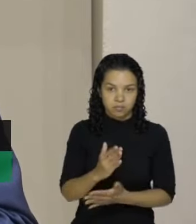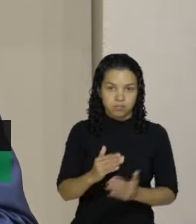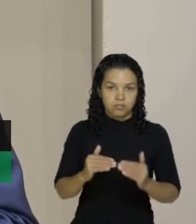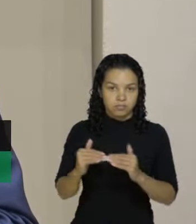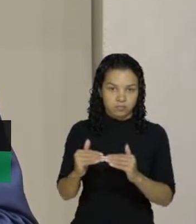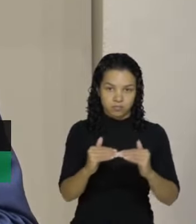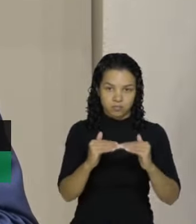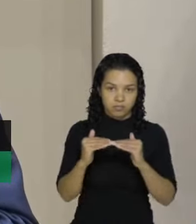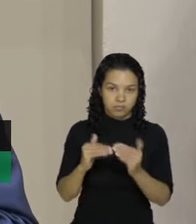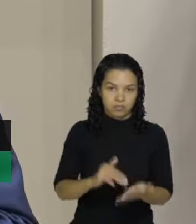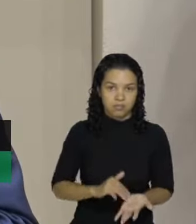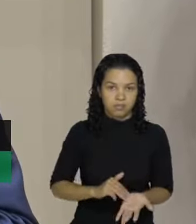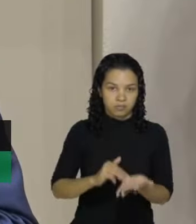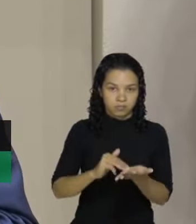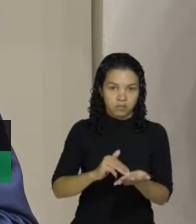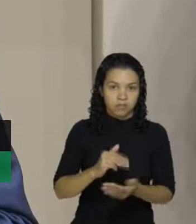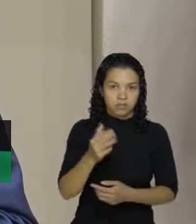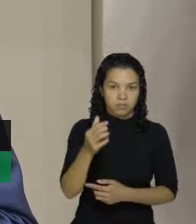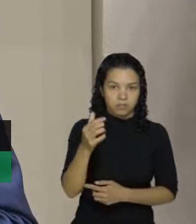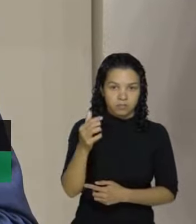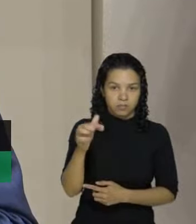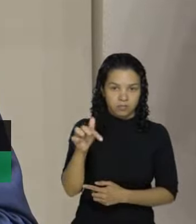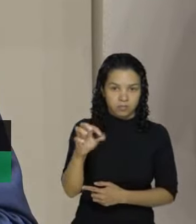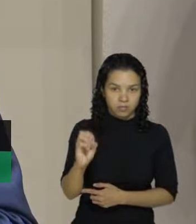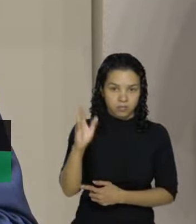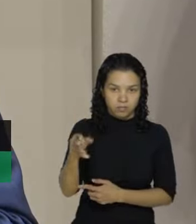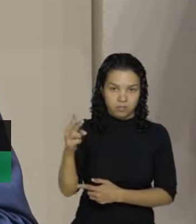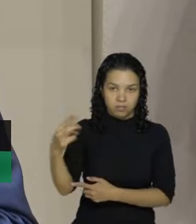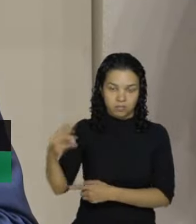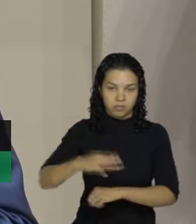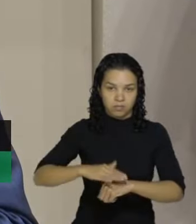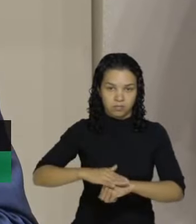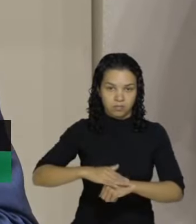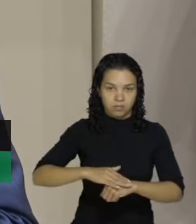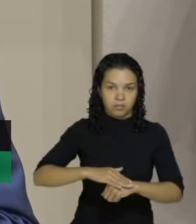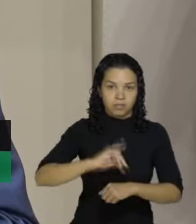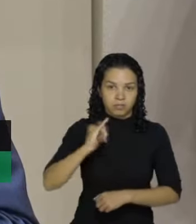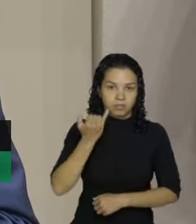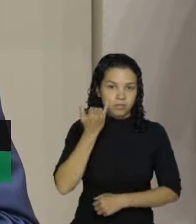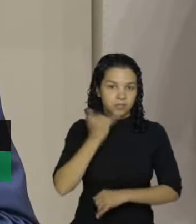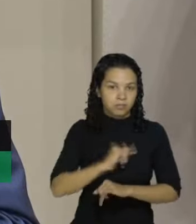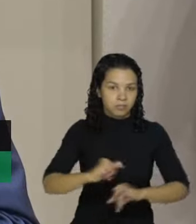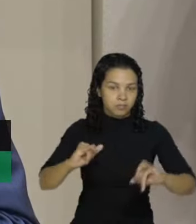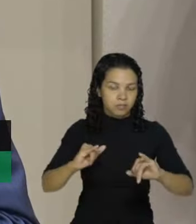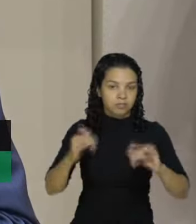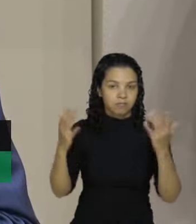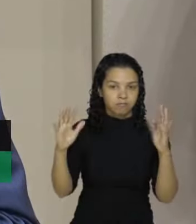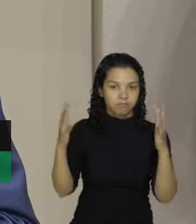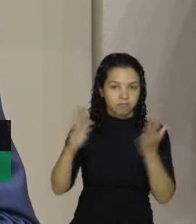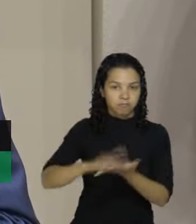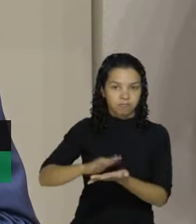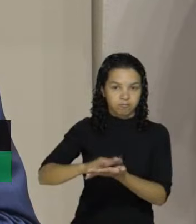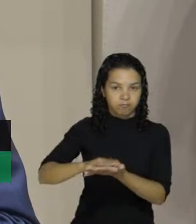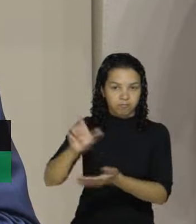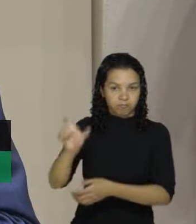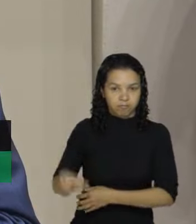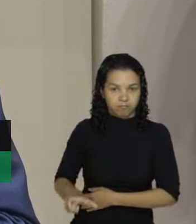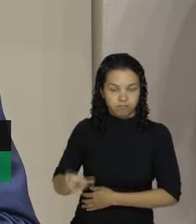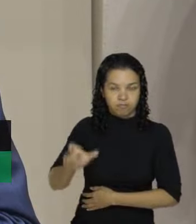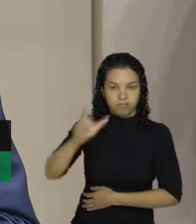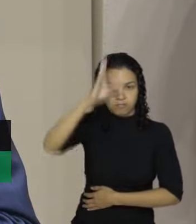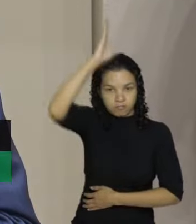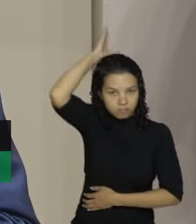por unanimidade, moção 70/2023, autoria deputado Gessé Lopes, manifestando aplausos ao bombeiro militar cabo Luiz